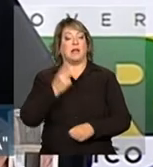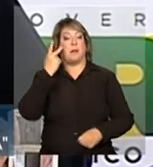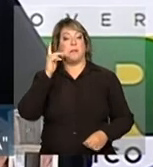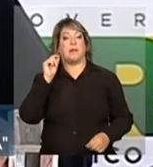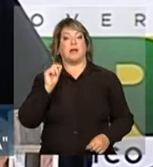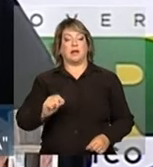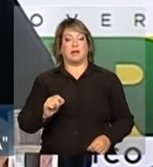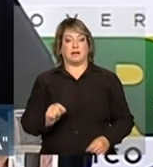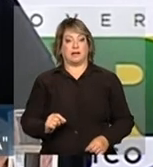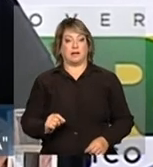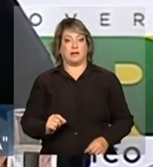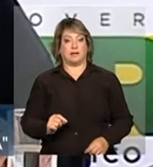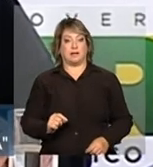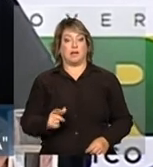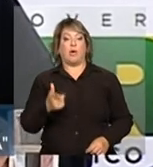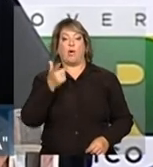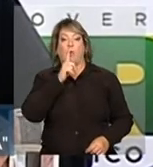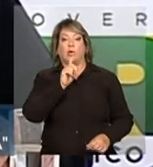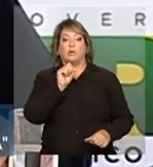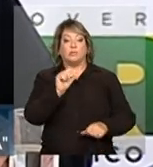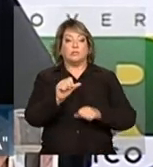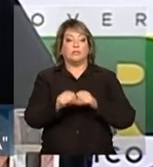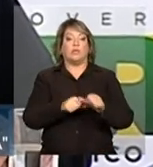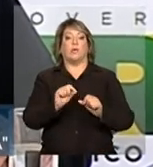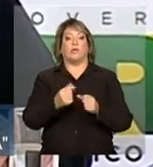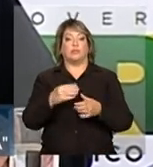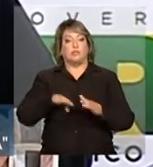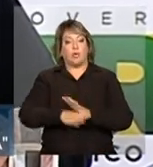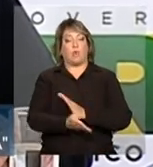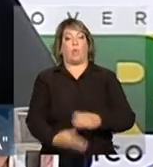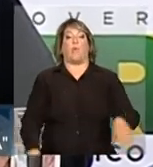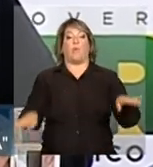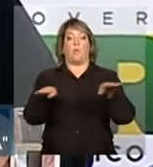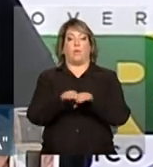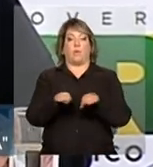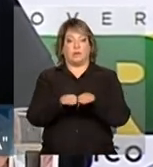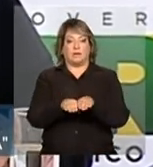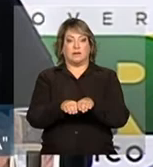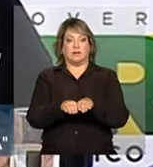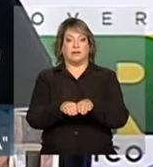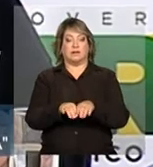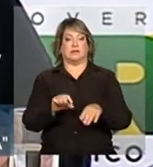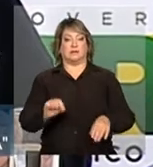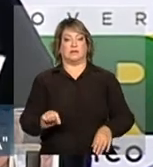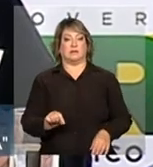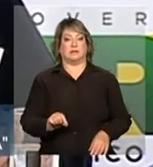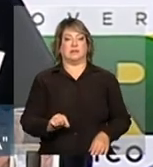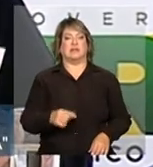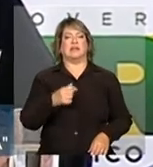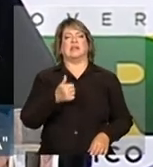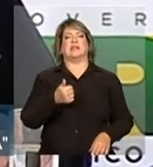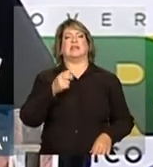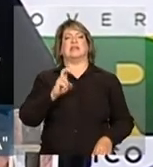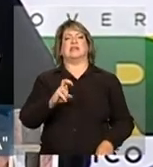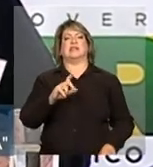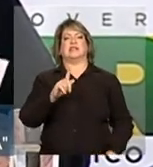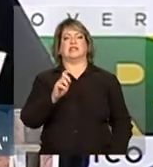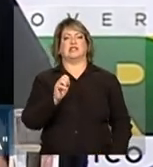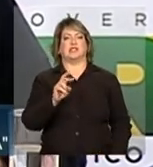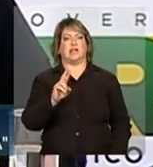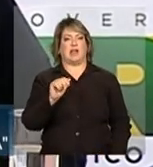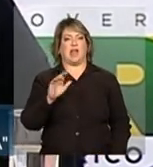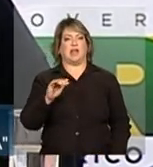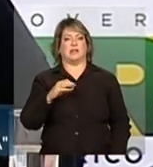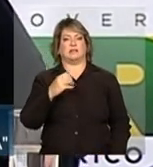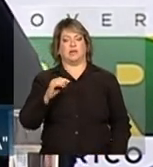para atingir a paridade. Quer dizer, são 15 gerações, são...